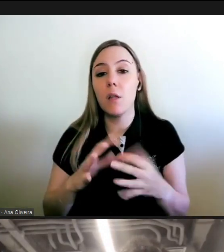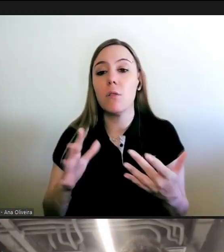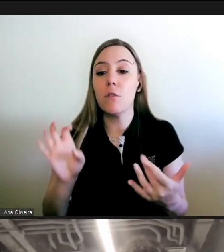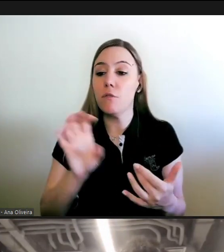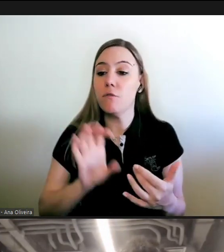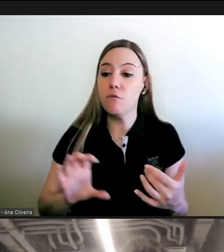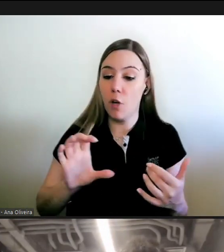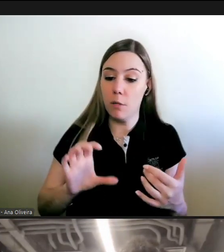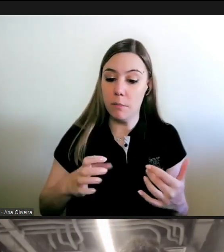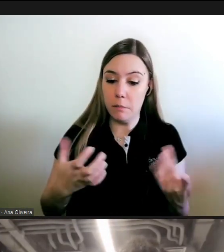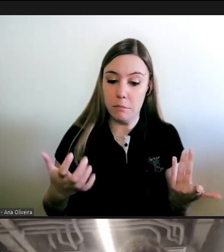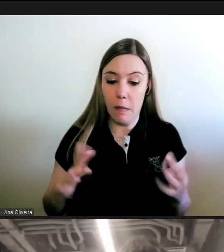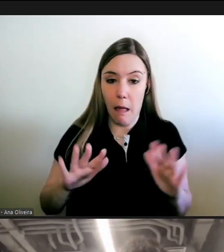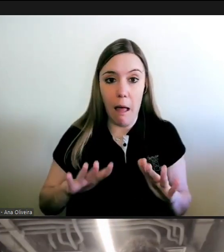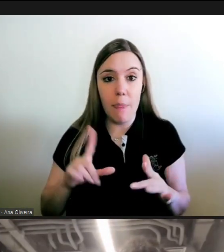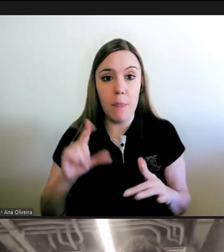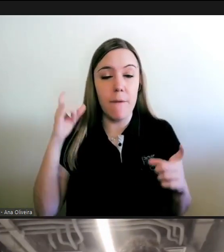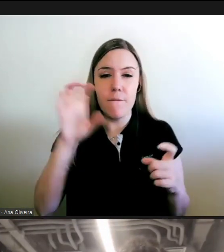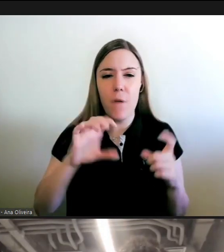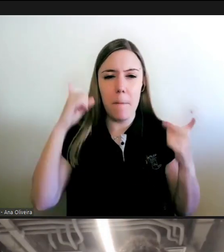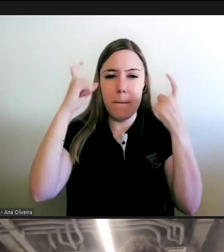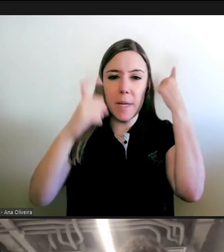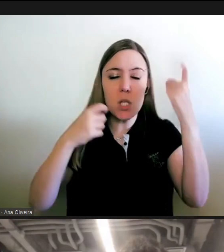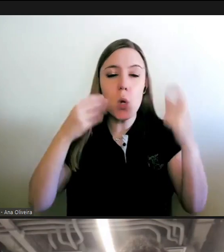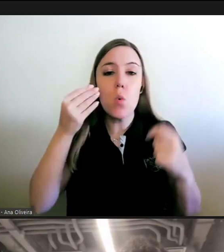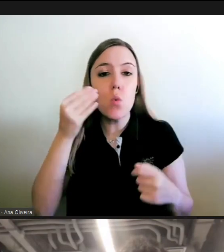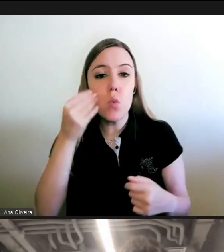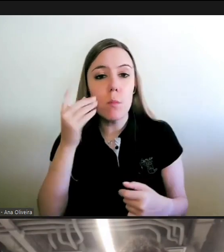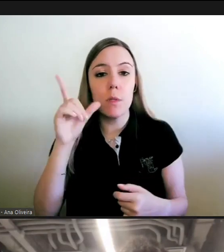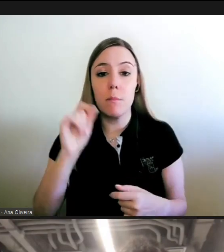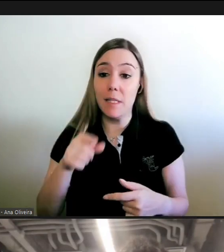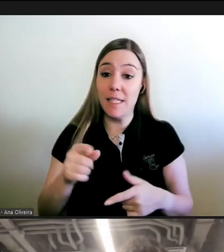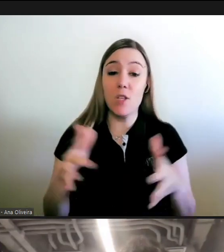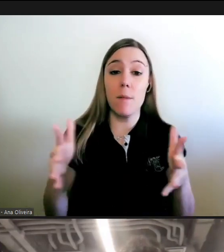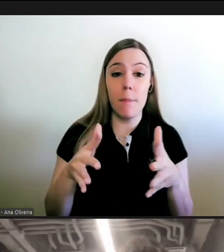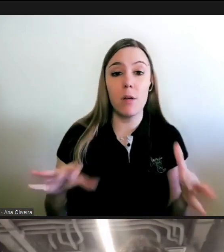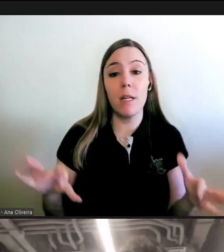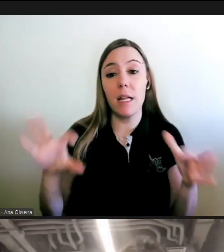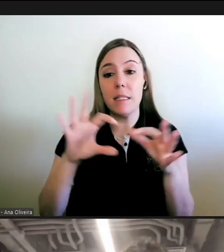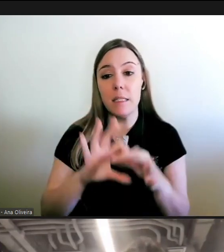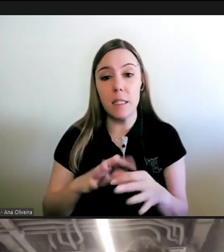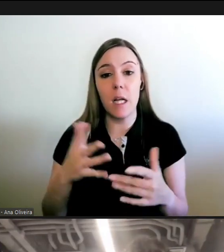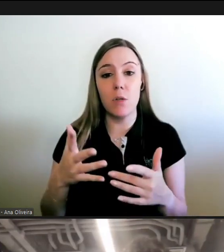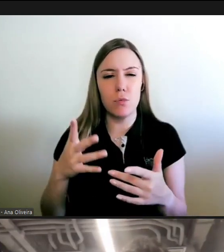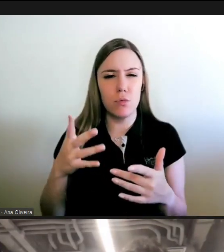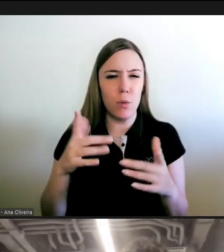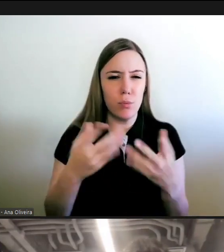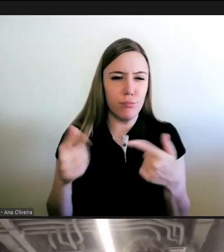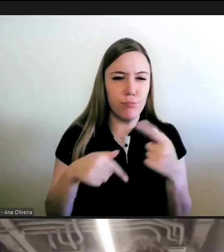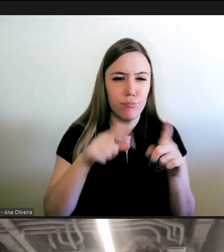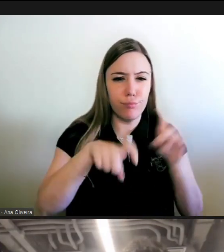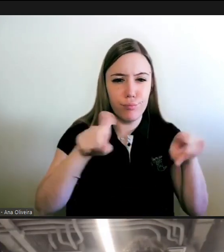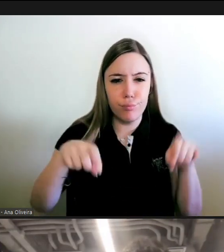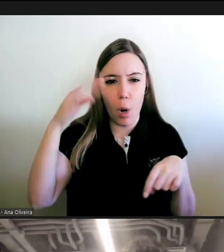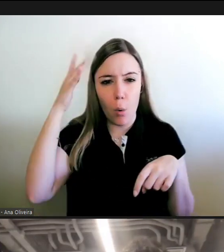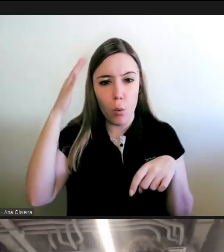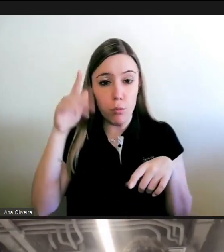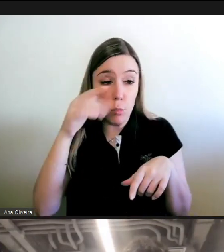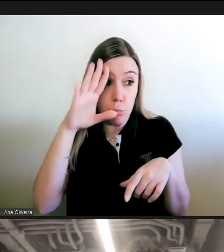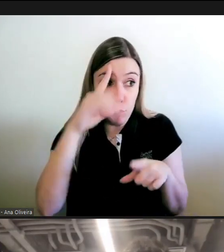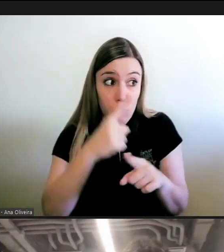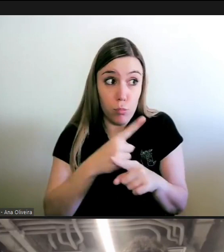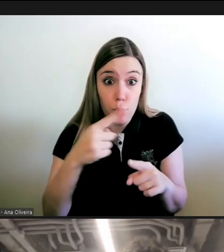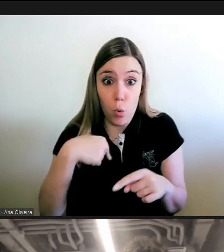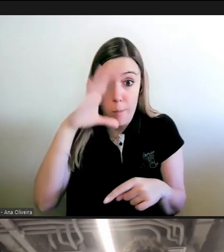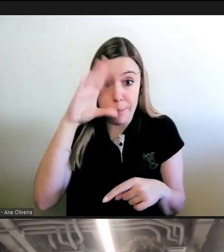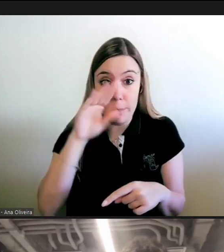de pensar, que sejam mais maioritárias de acordo com os algoritmos, que eu não sei se é por aí que a questão está.